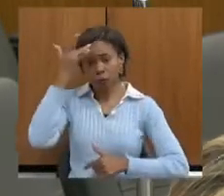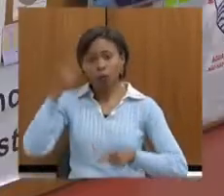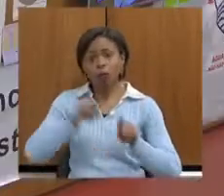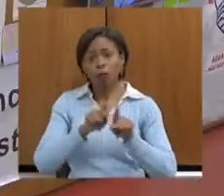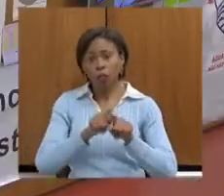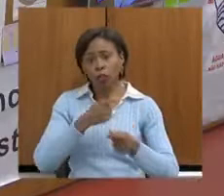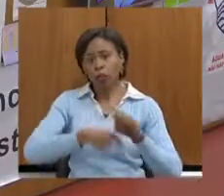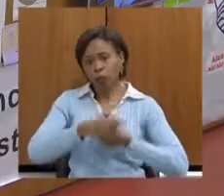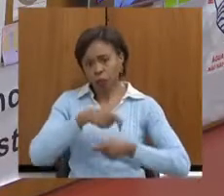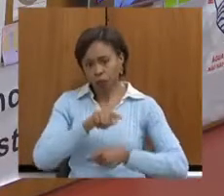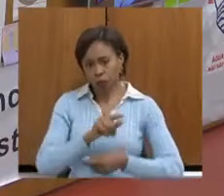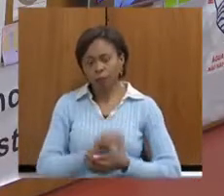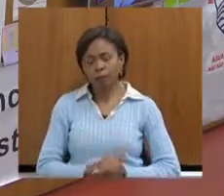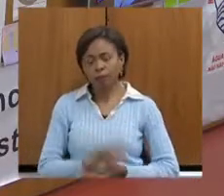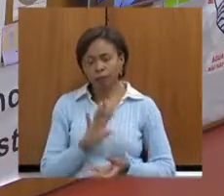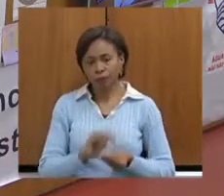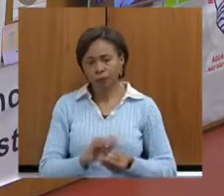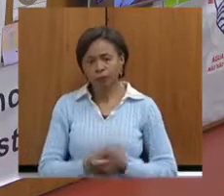e